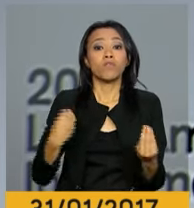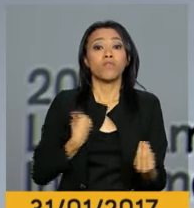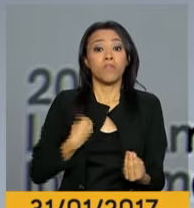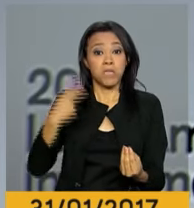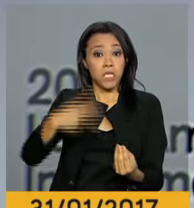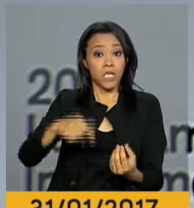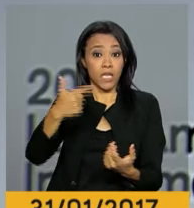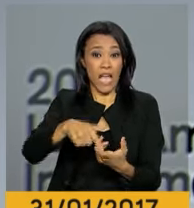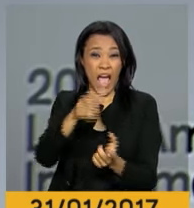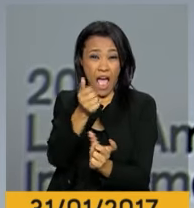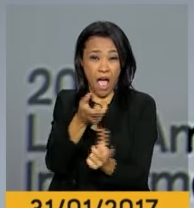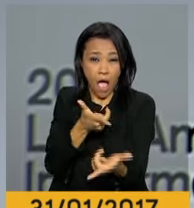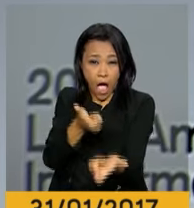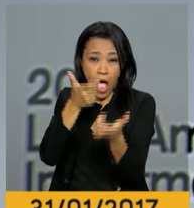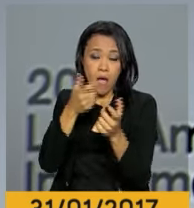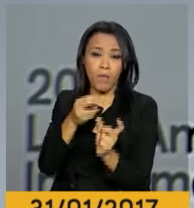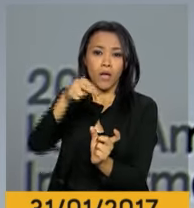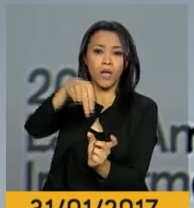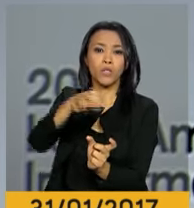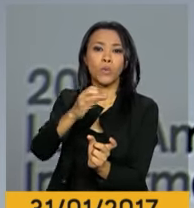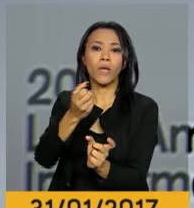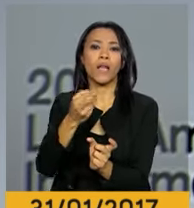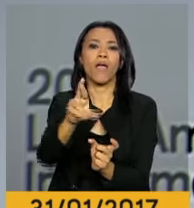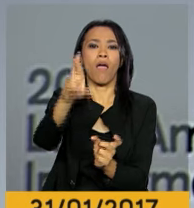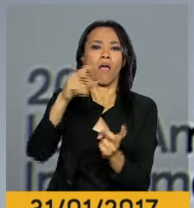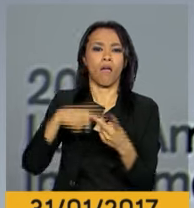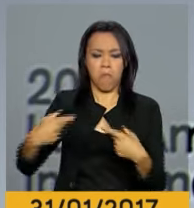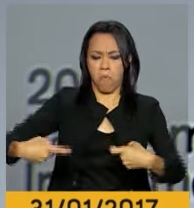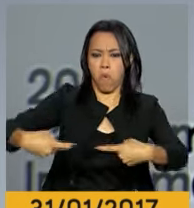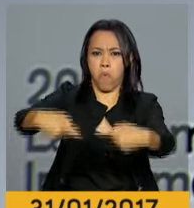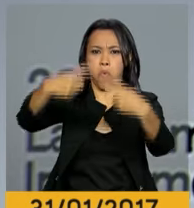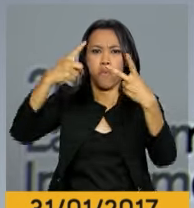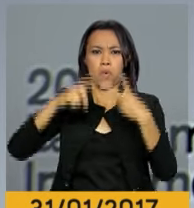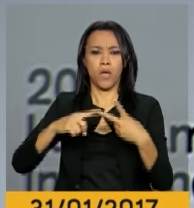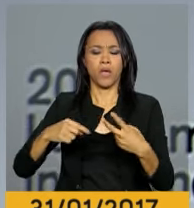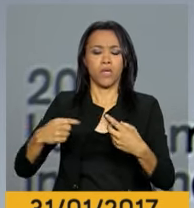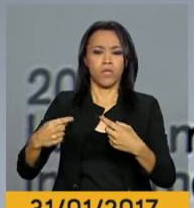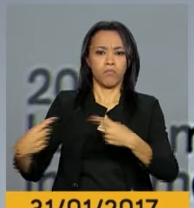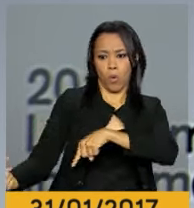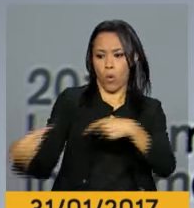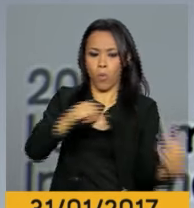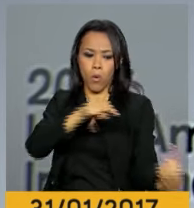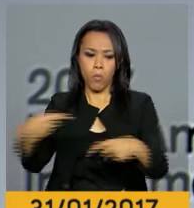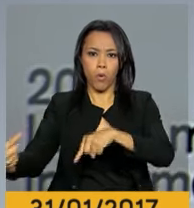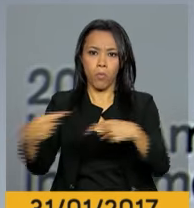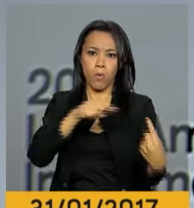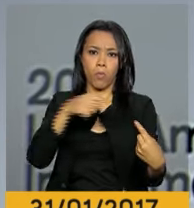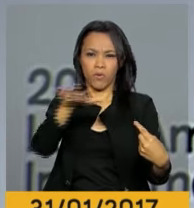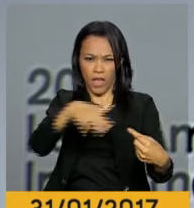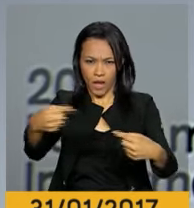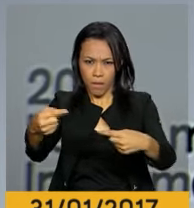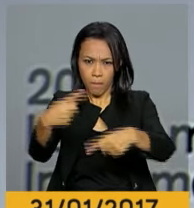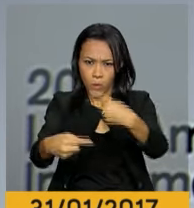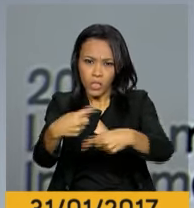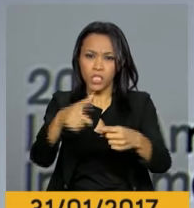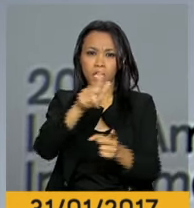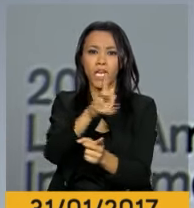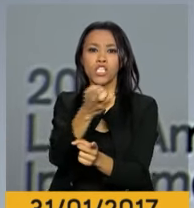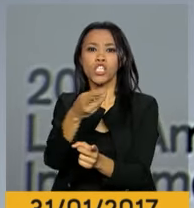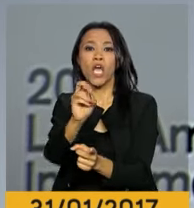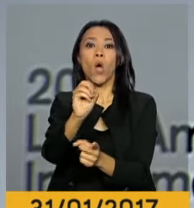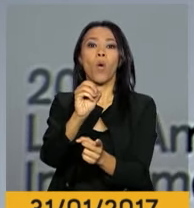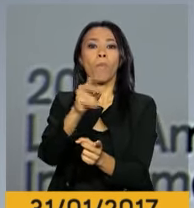nucleares sem corridas armamentistas e sem disputas geopolíticas eh o que nos move nossas relações